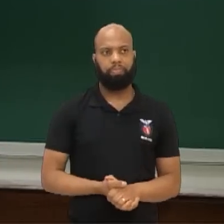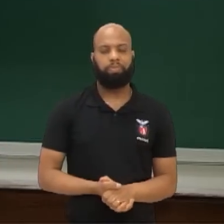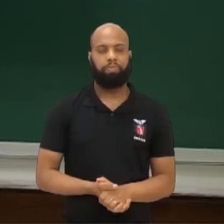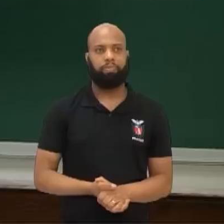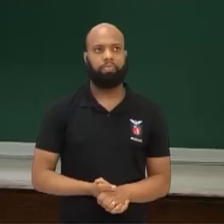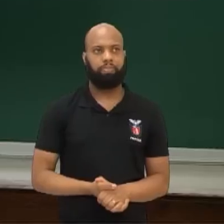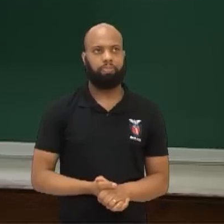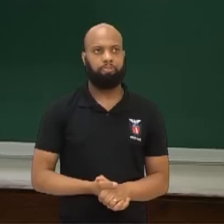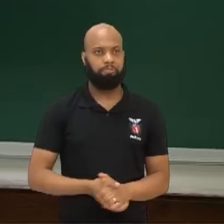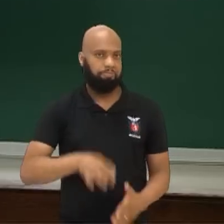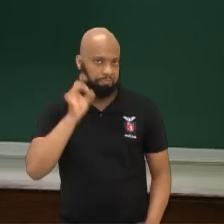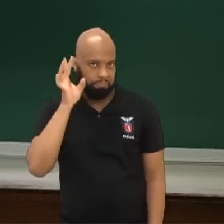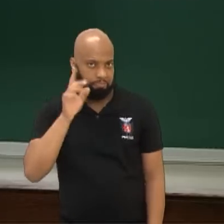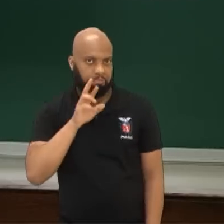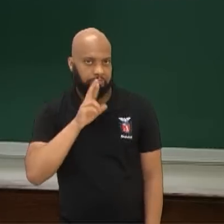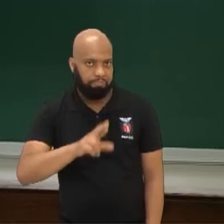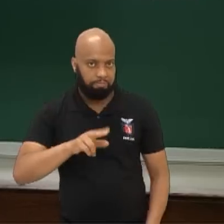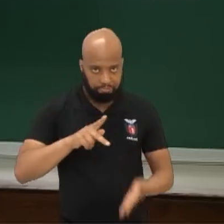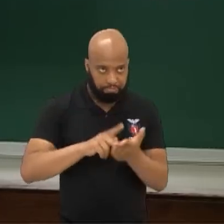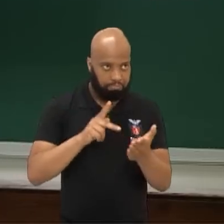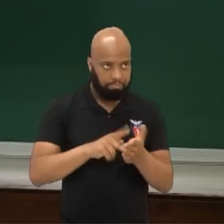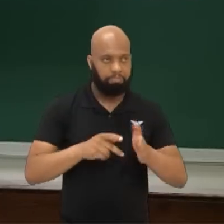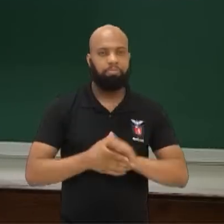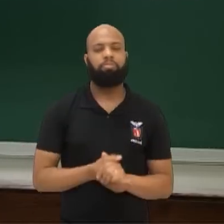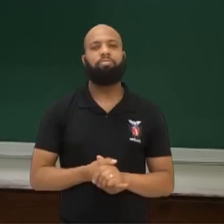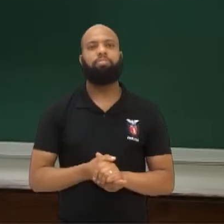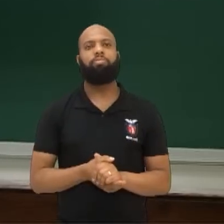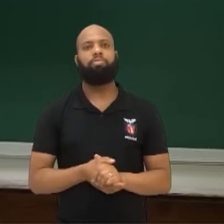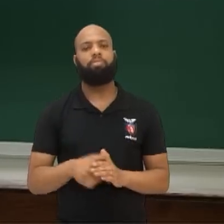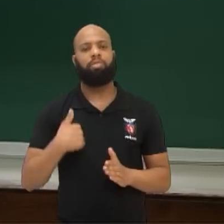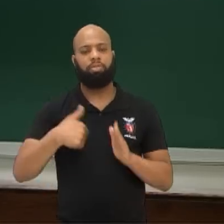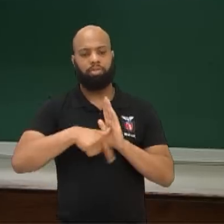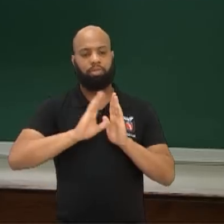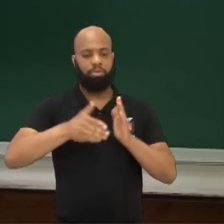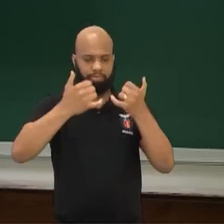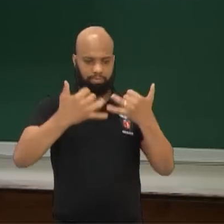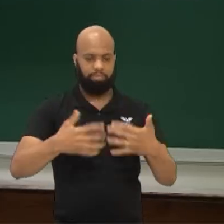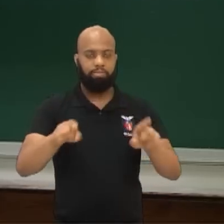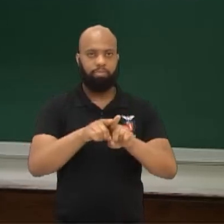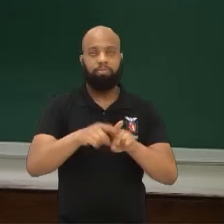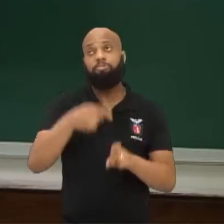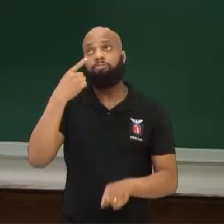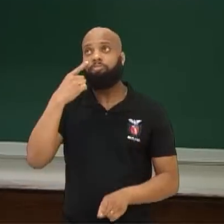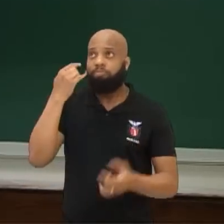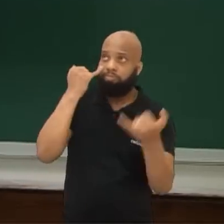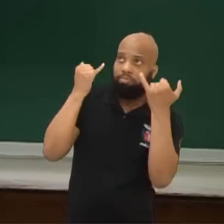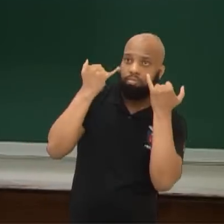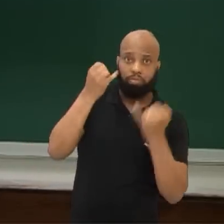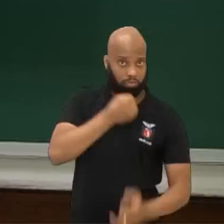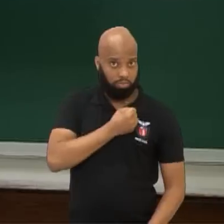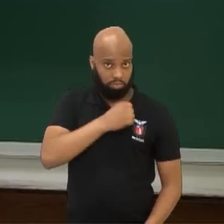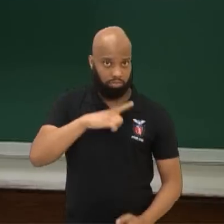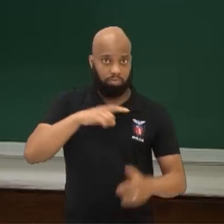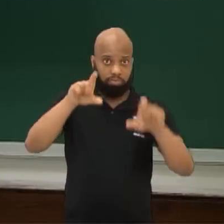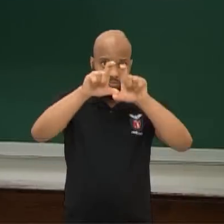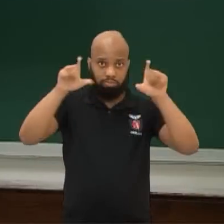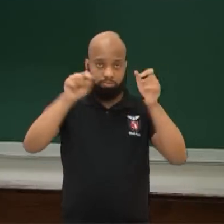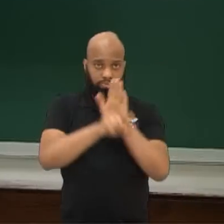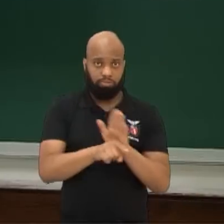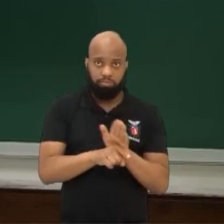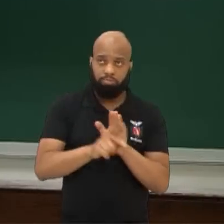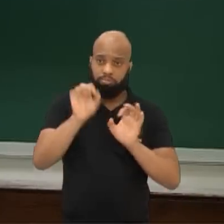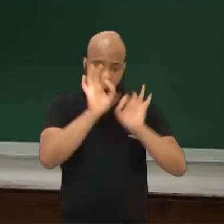centímetros. Tranquilo, né? Super fácil. Como eu falei, basta a gente retirar os valores certinhos na